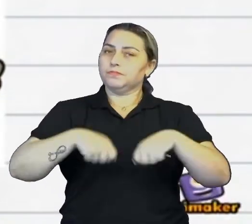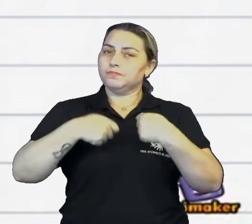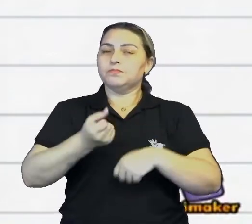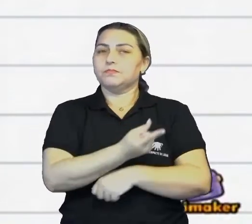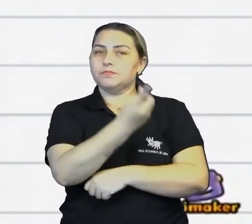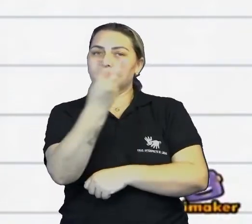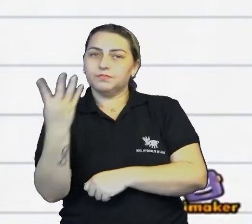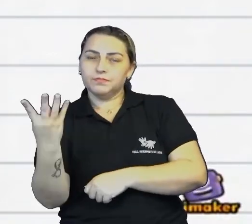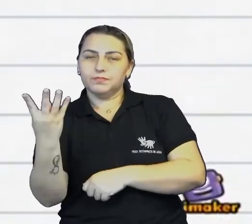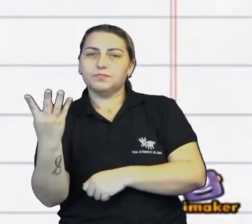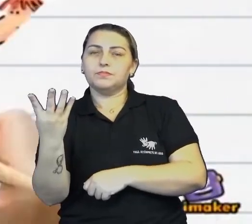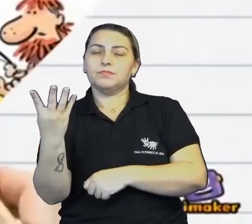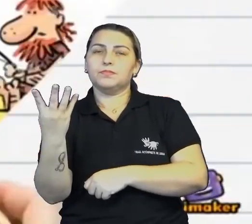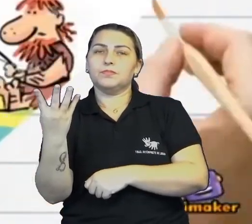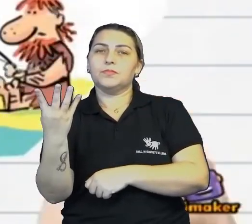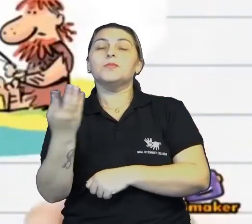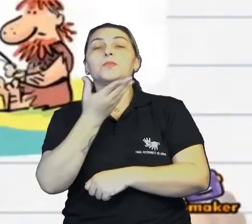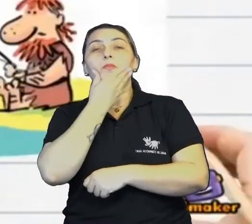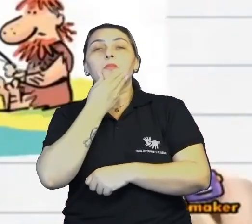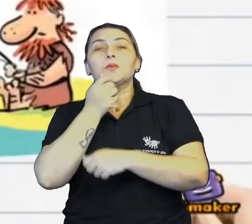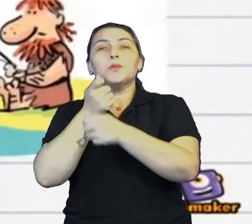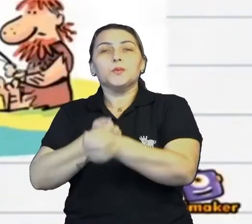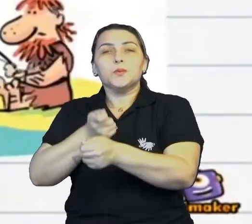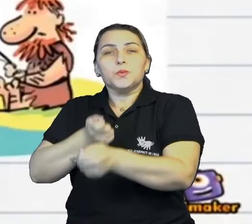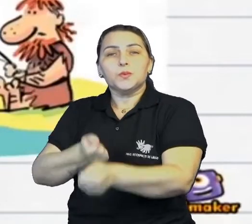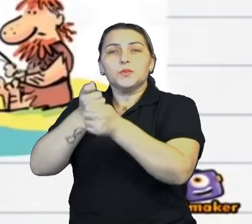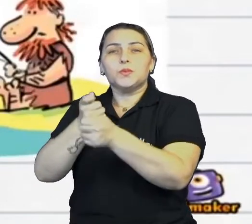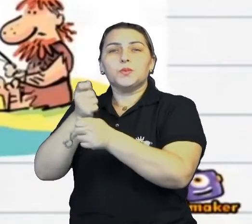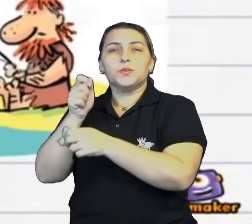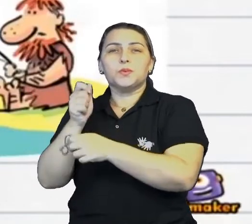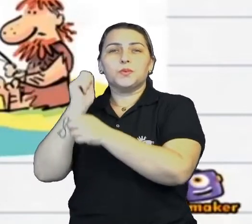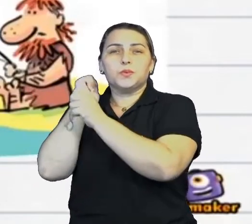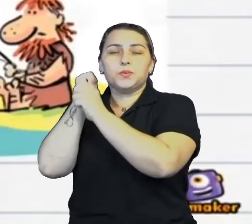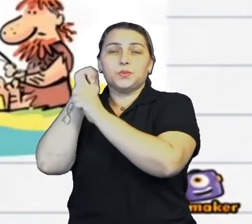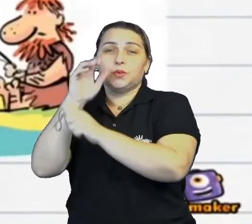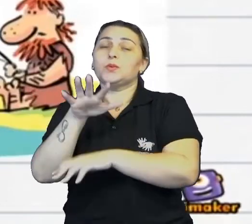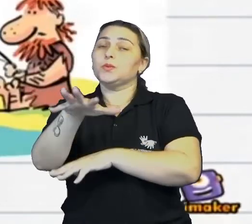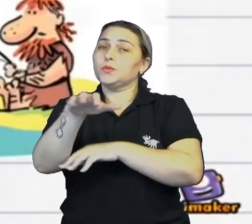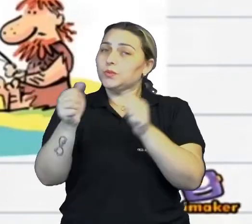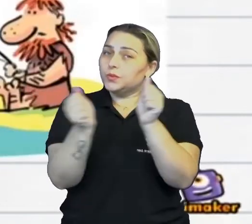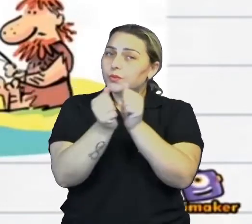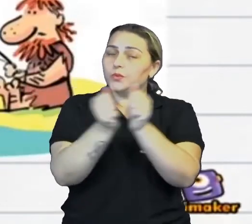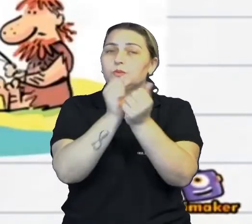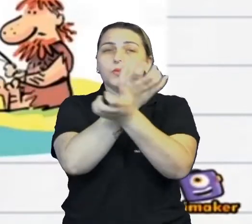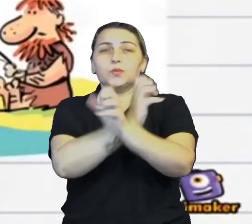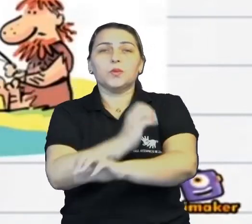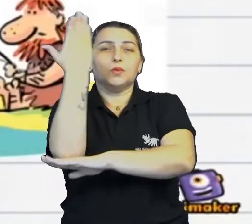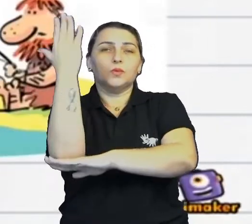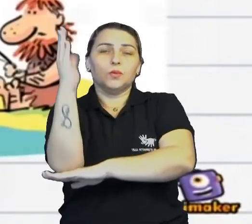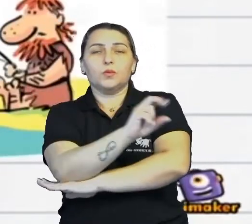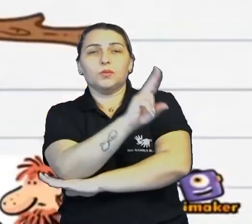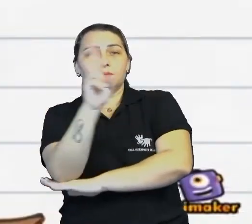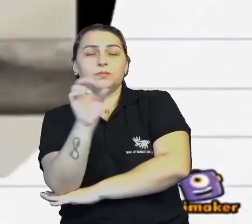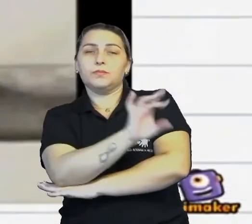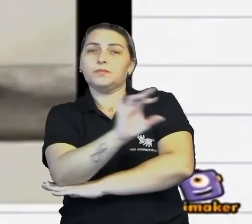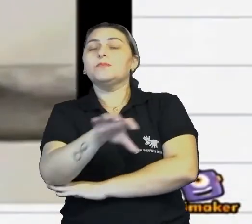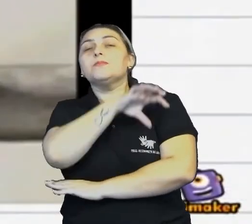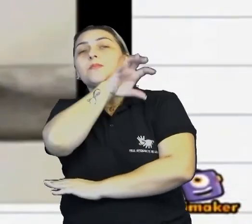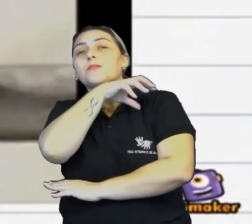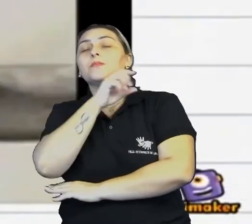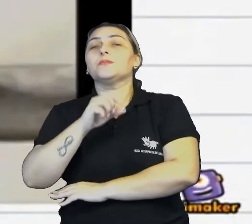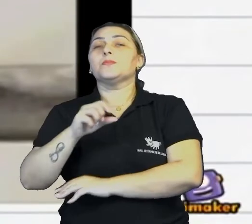contar. Assim, quando os homens iam pescar ou caçar, levavam consigo pedaços de ossos ou de madeira. Para cada animal ou